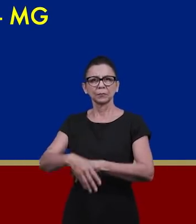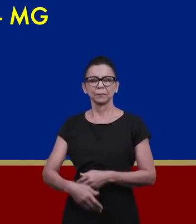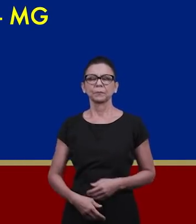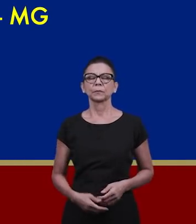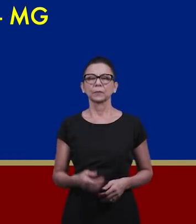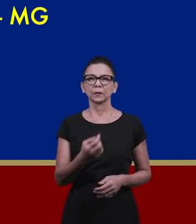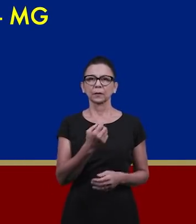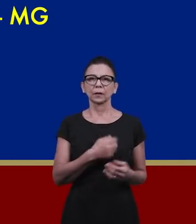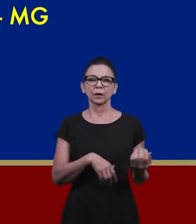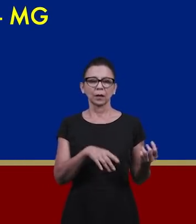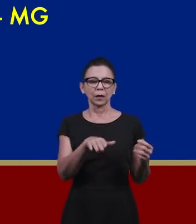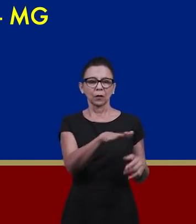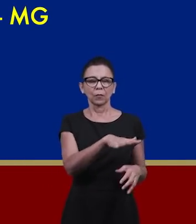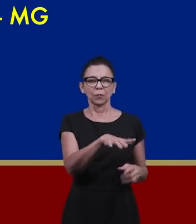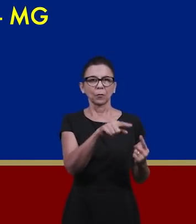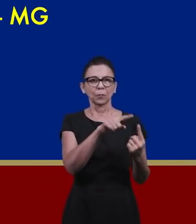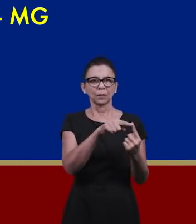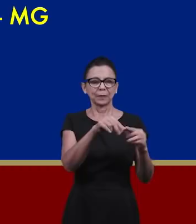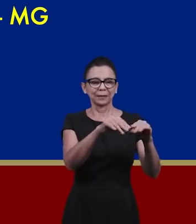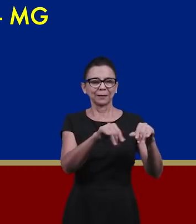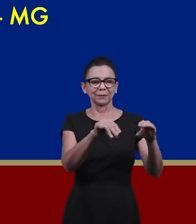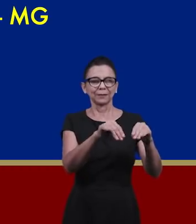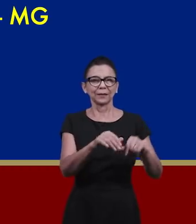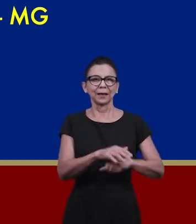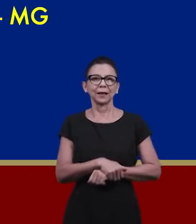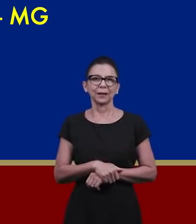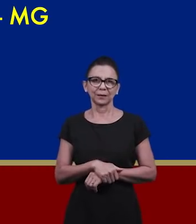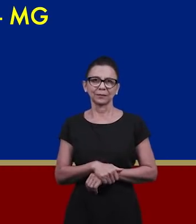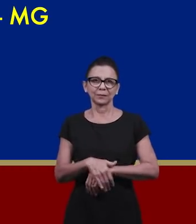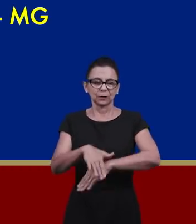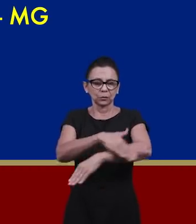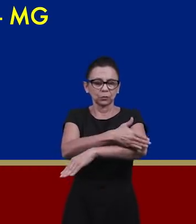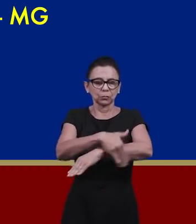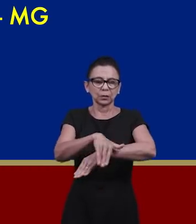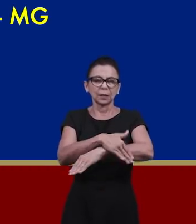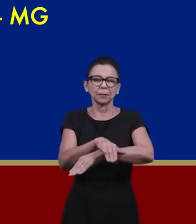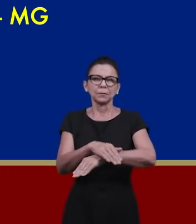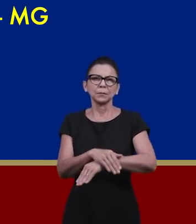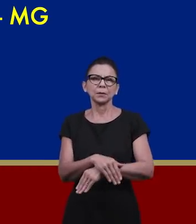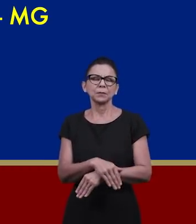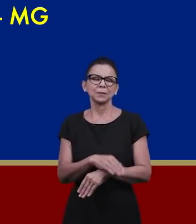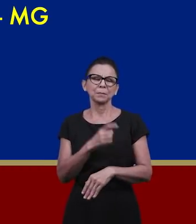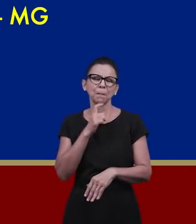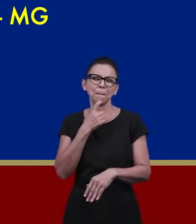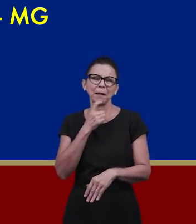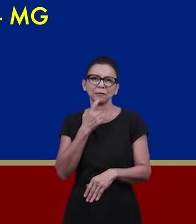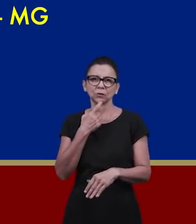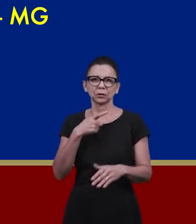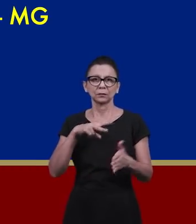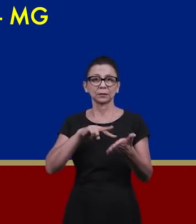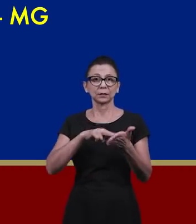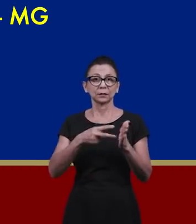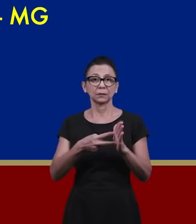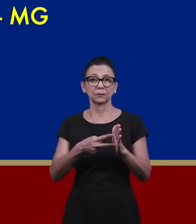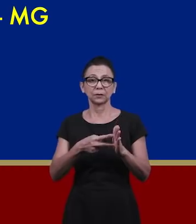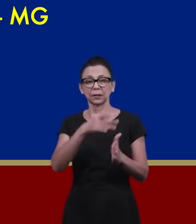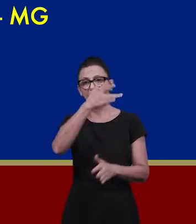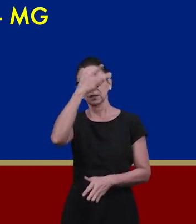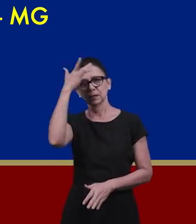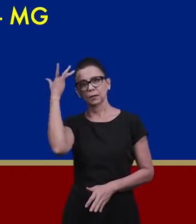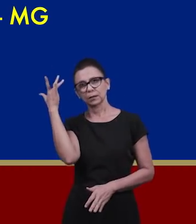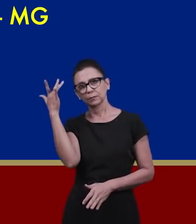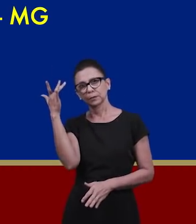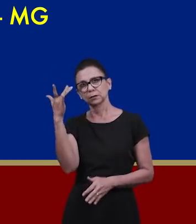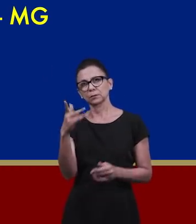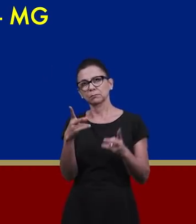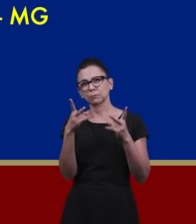terreno é à beira do caminho, significa o coração do homem que ouve a palavra,